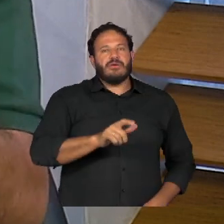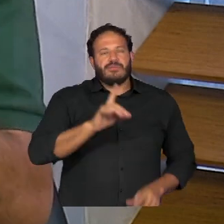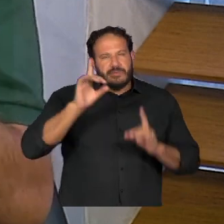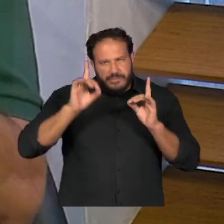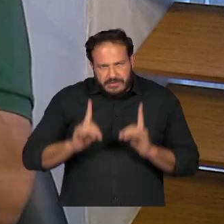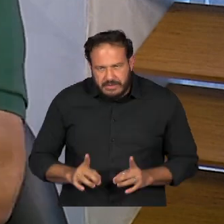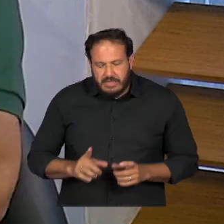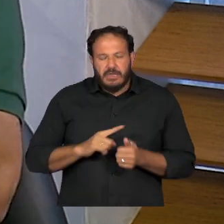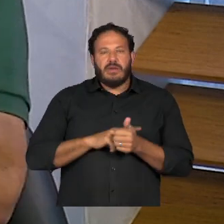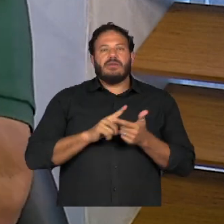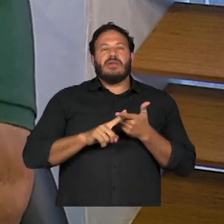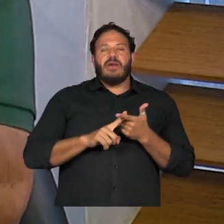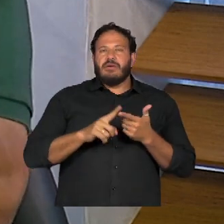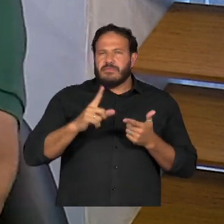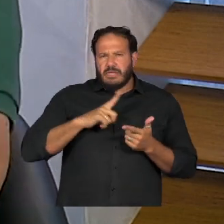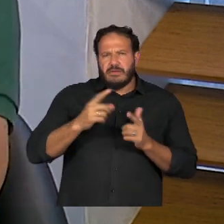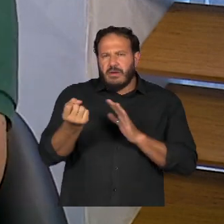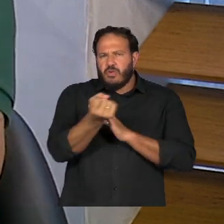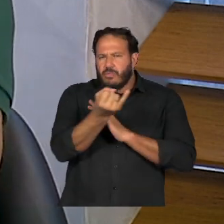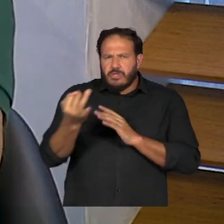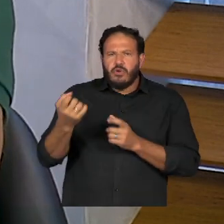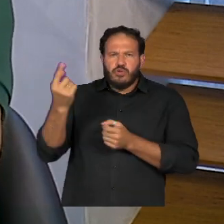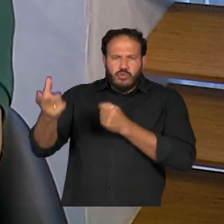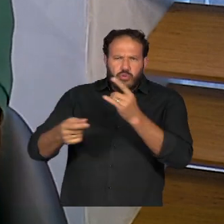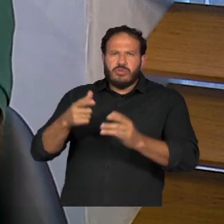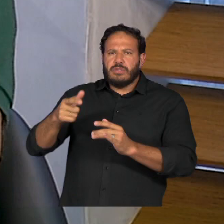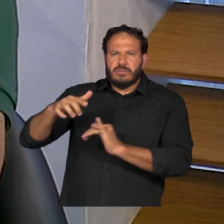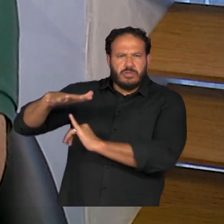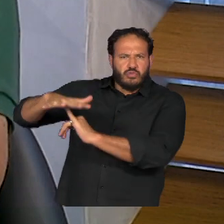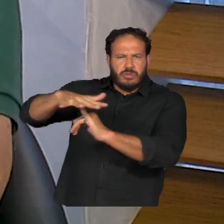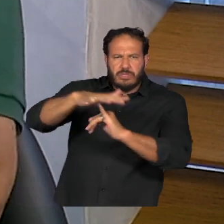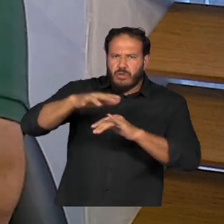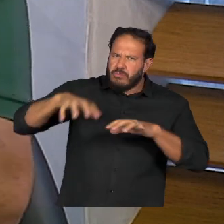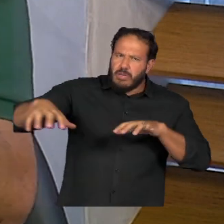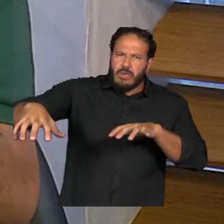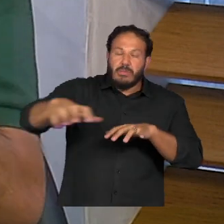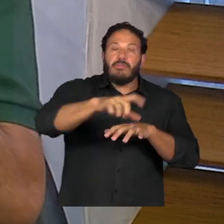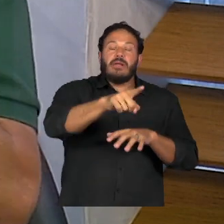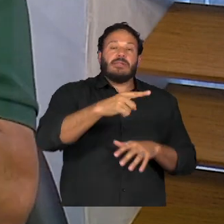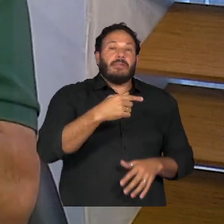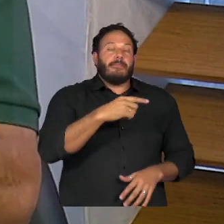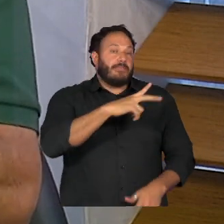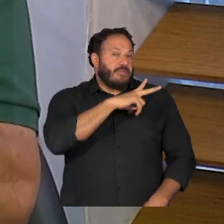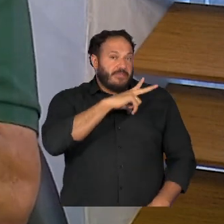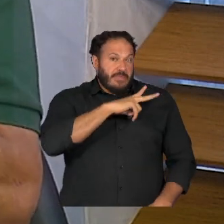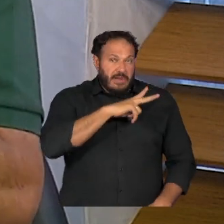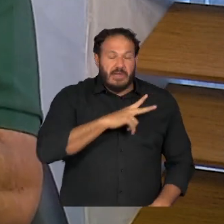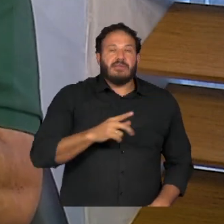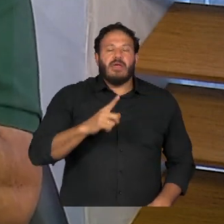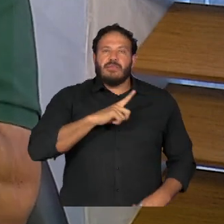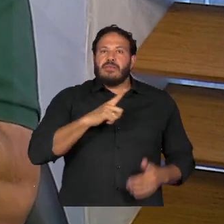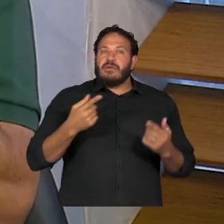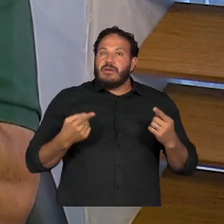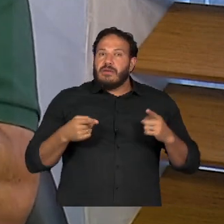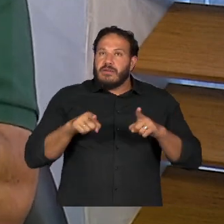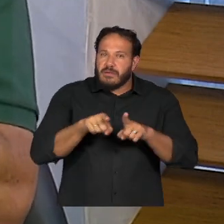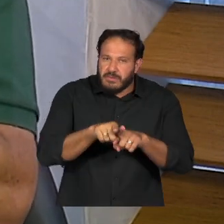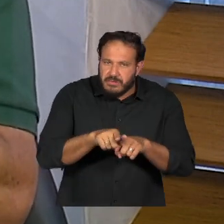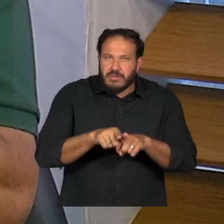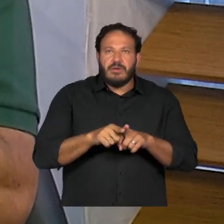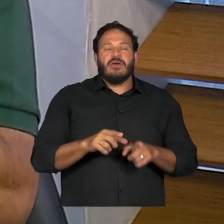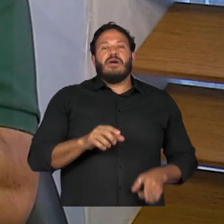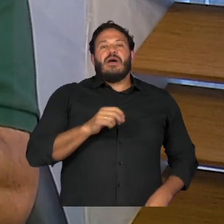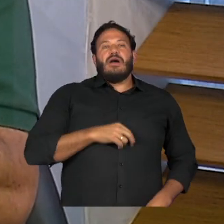muito assim como algumas entidades eh privadas por exemplo nós temos um convênio com a Unisa